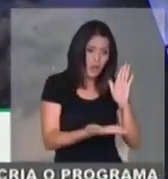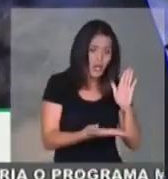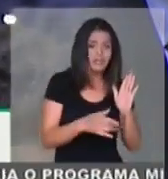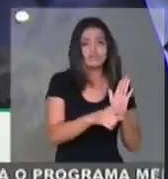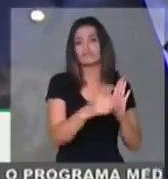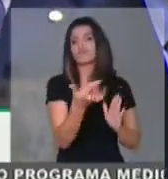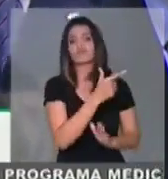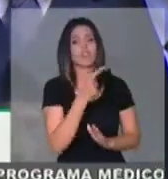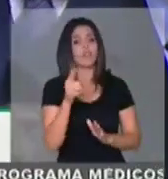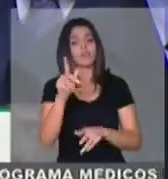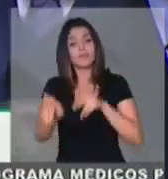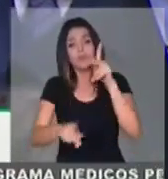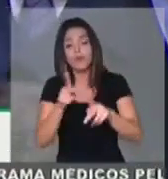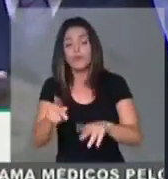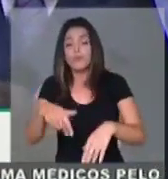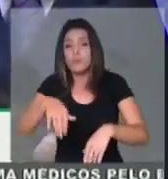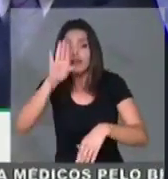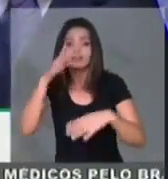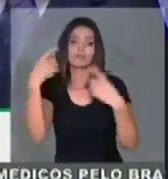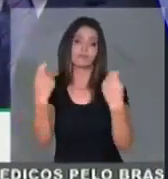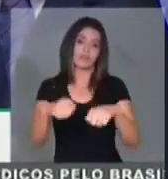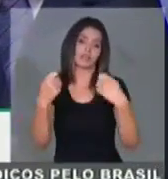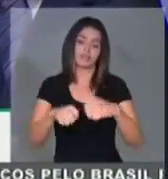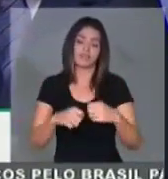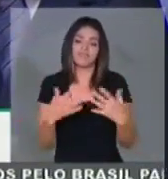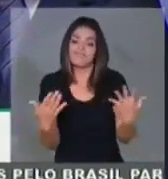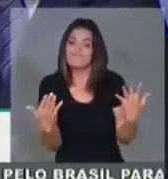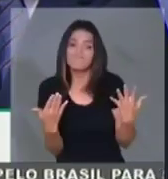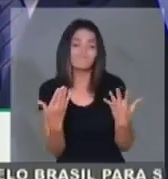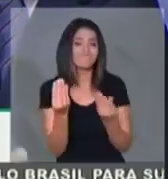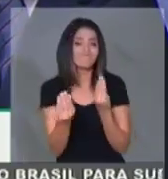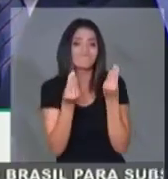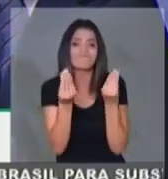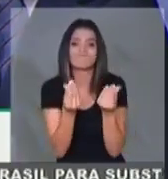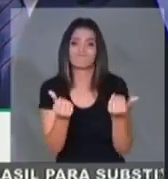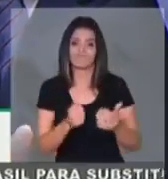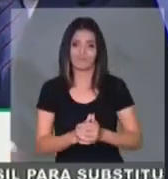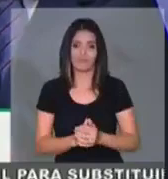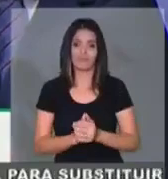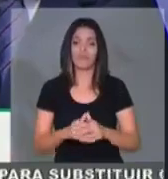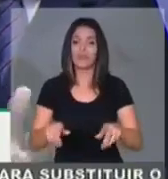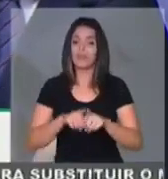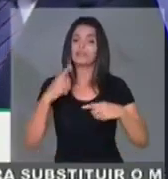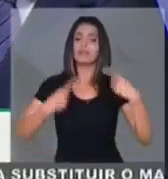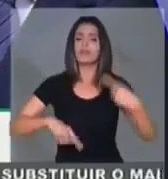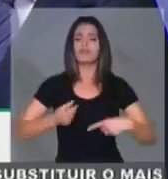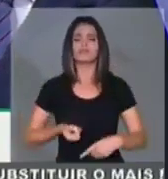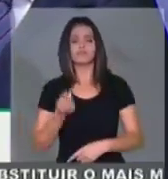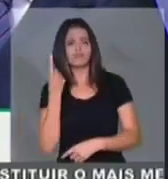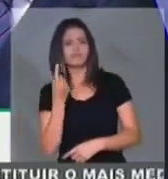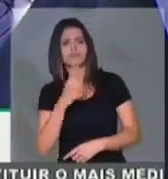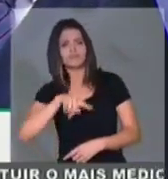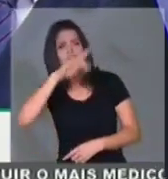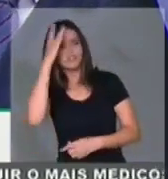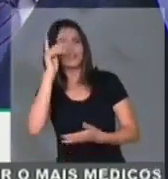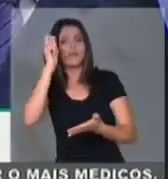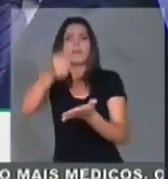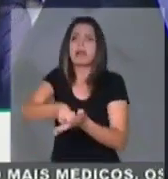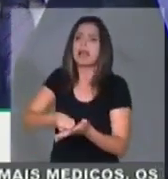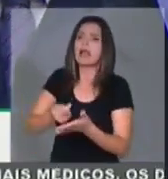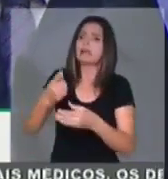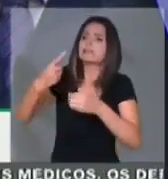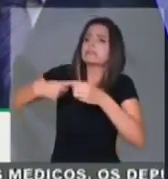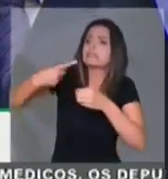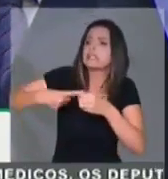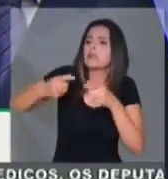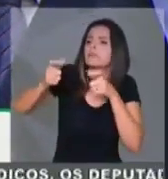vai atender as pessoas que mais precisam. E tem também um debate equivocado, quando se fala que, quem é que vai bancar as cidades pequenas? Olha, quem